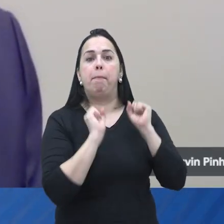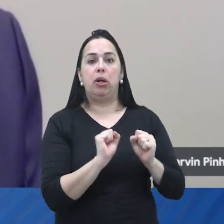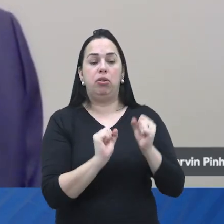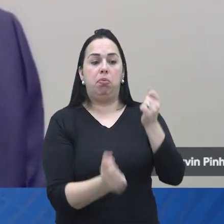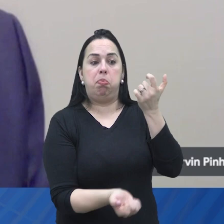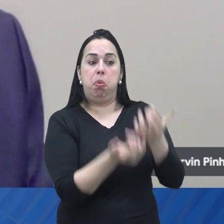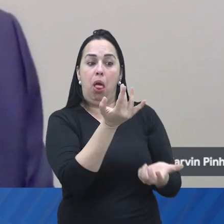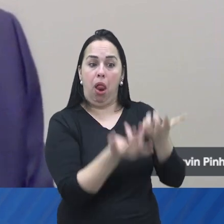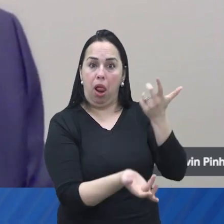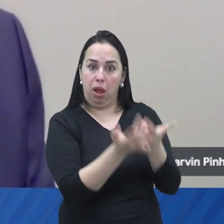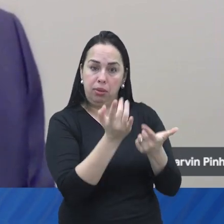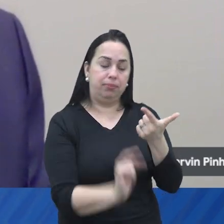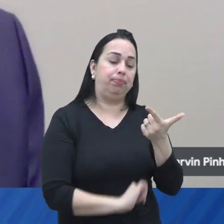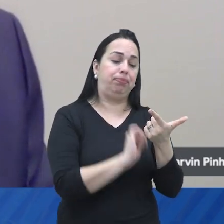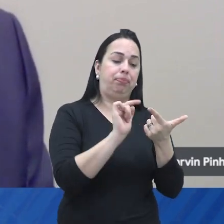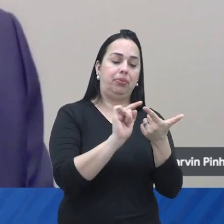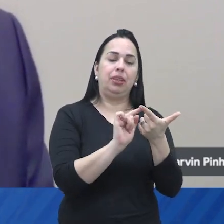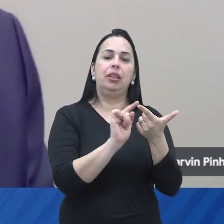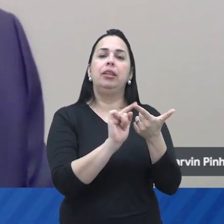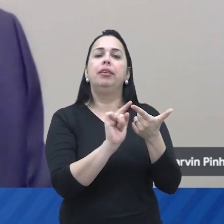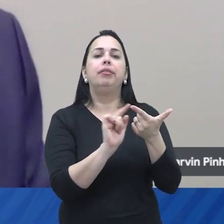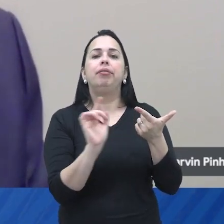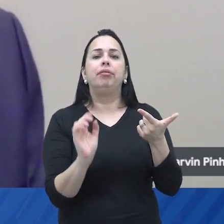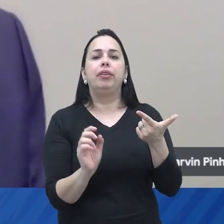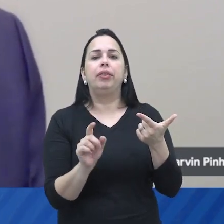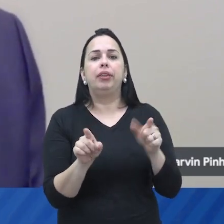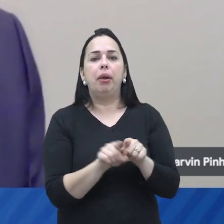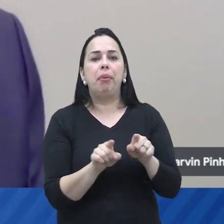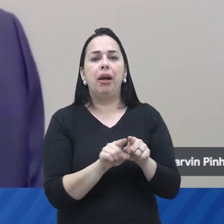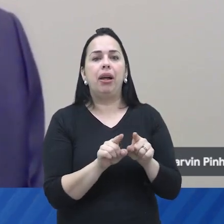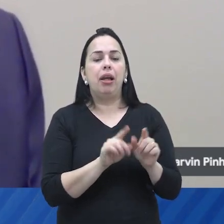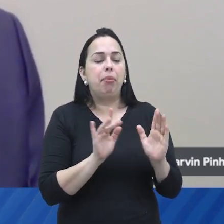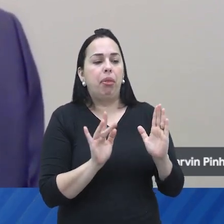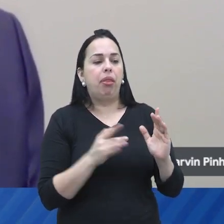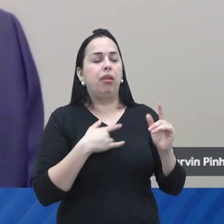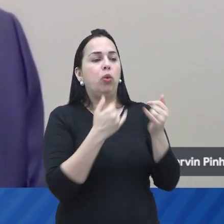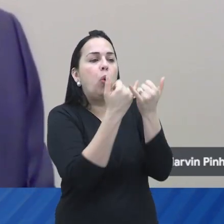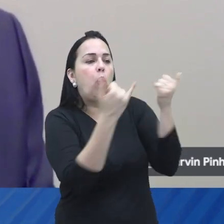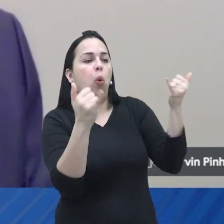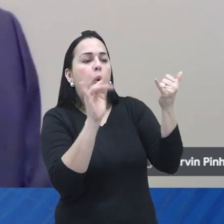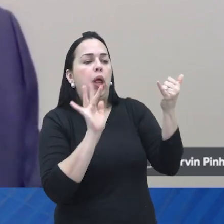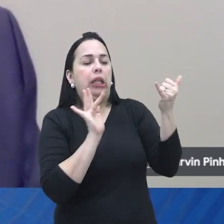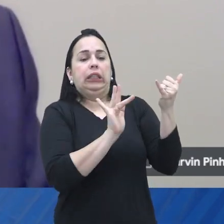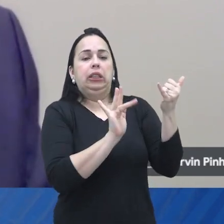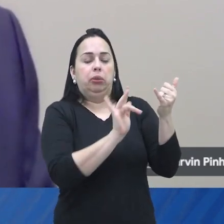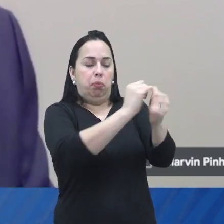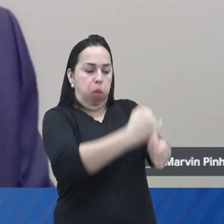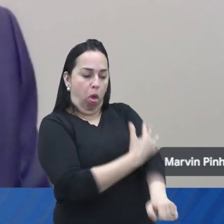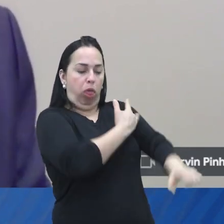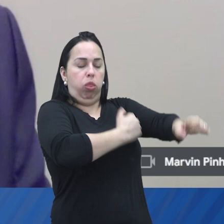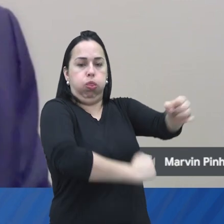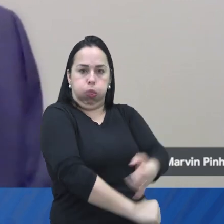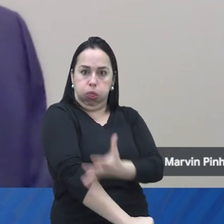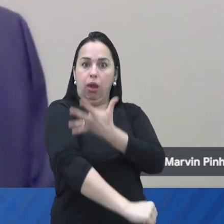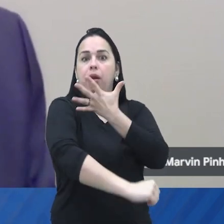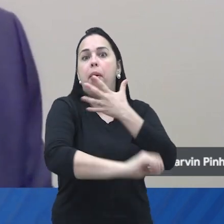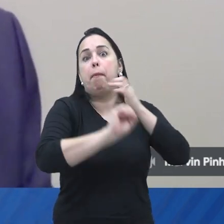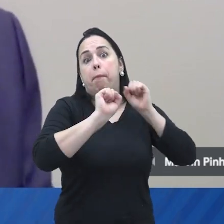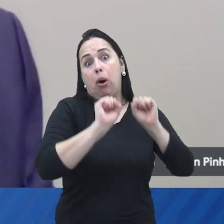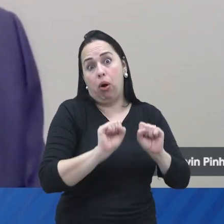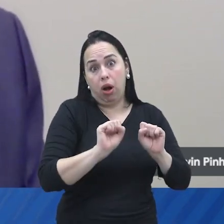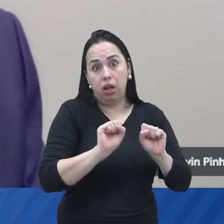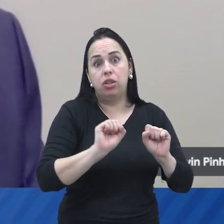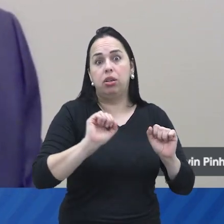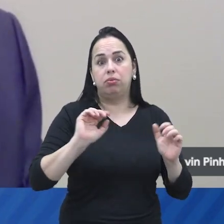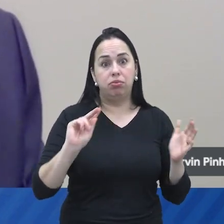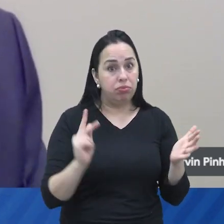pode, por exemplo, colocar riscos de incêndio ou mesmo permitir que as pessoas tomem contato